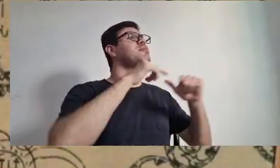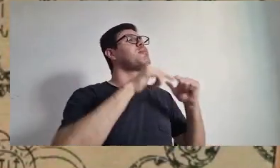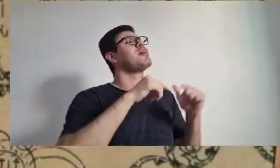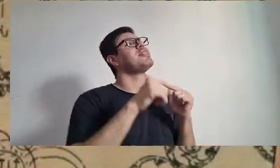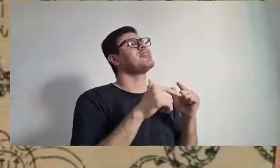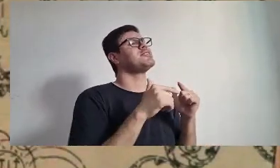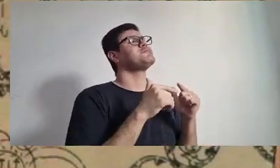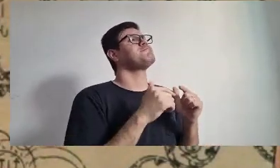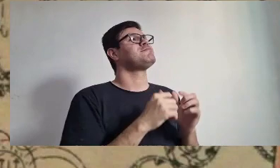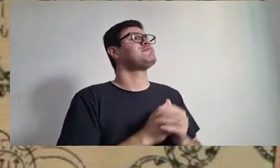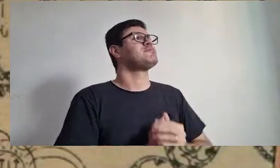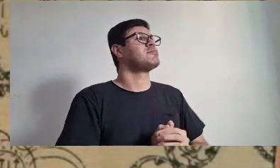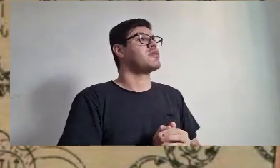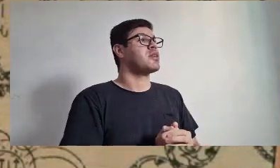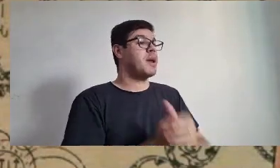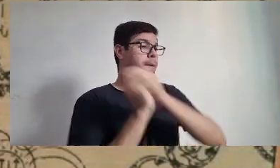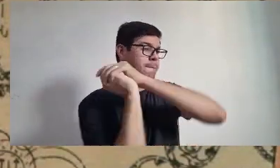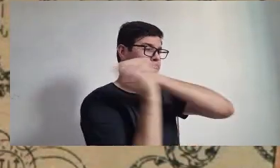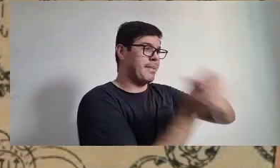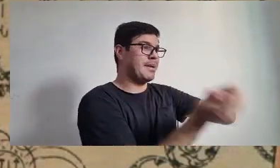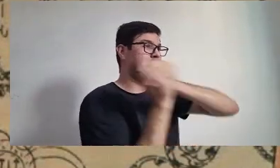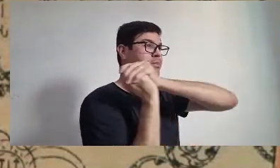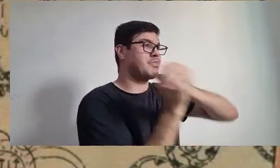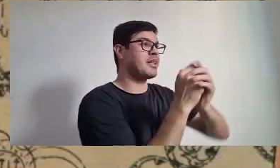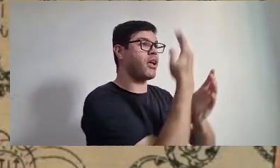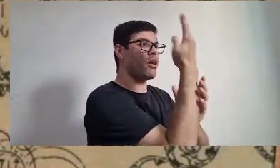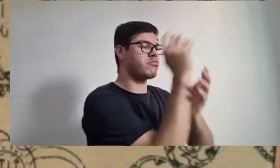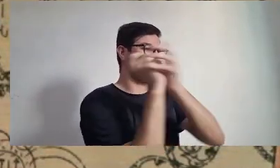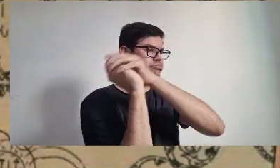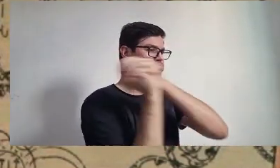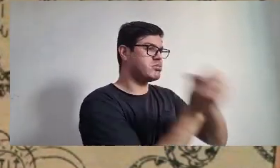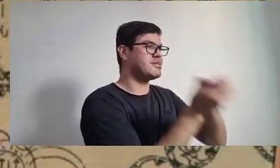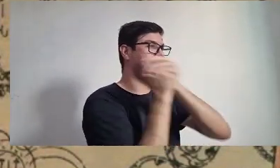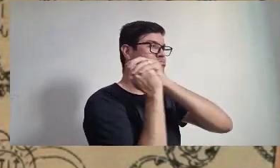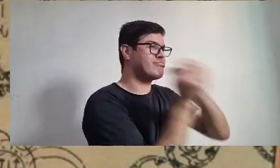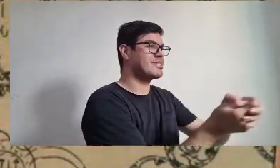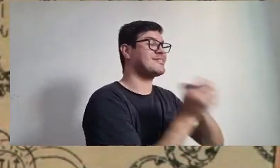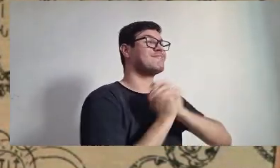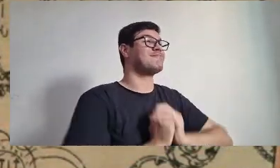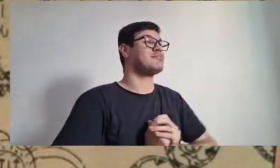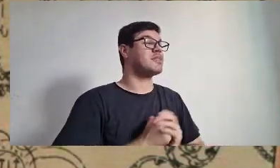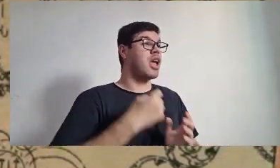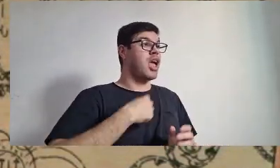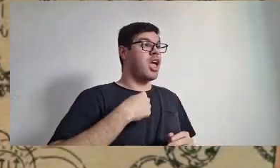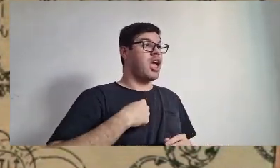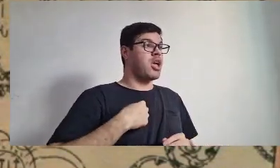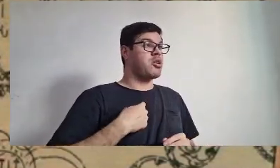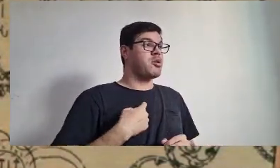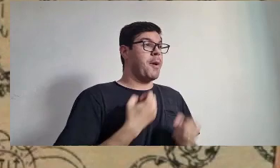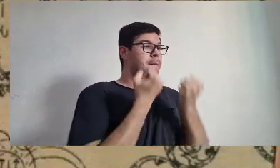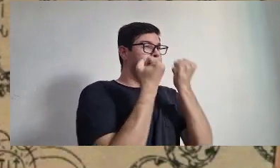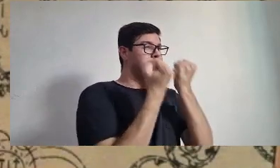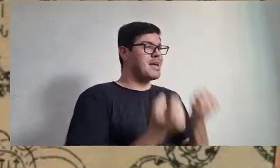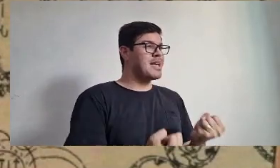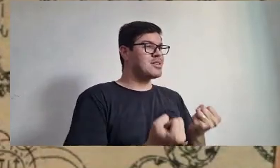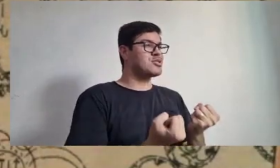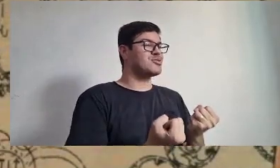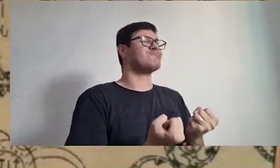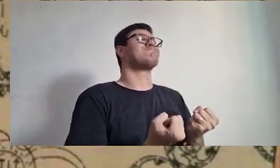me deram uma picareta e eu pesava 53 e 54 quilos, com 1,75